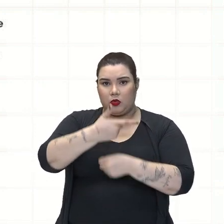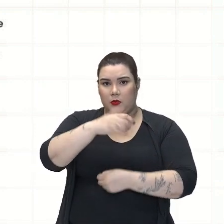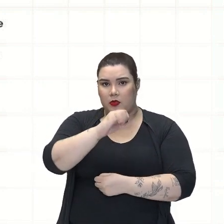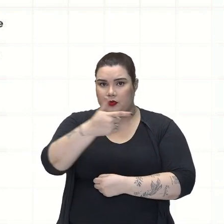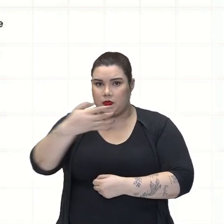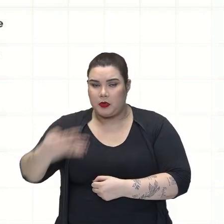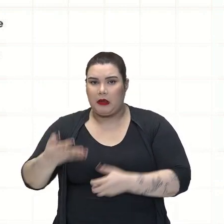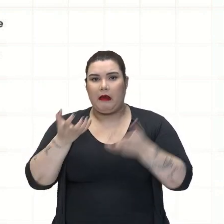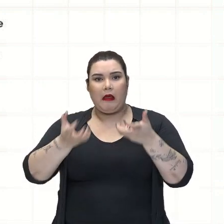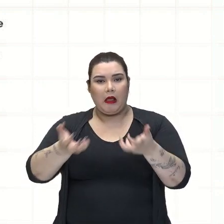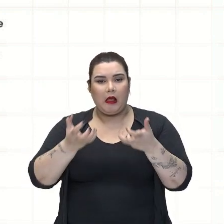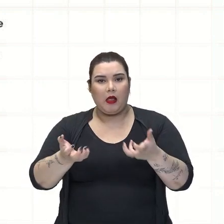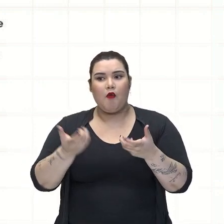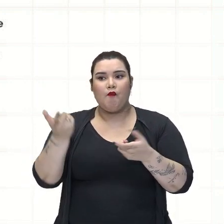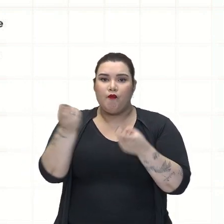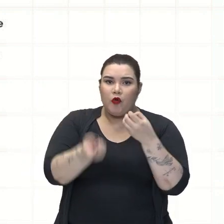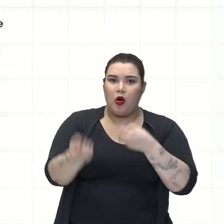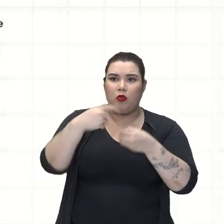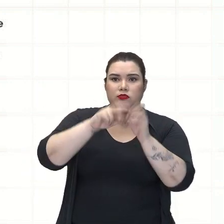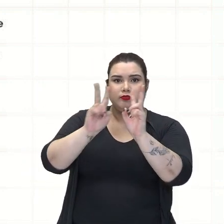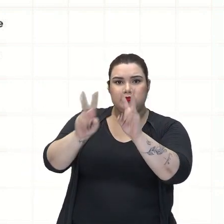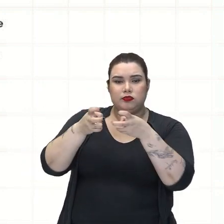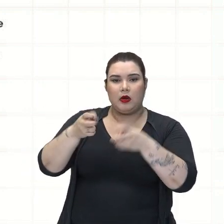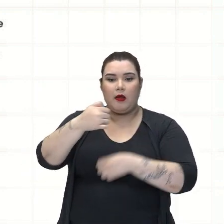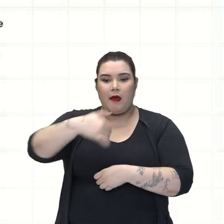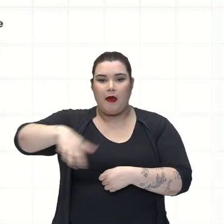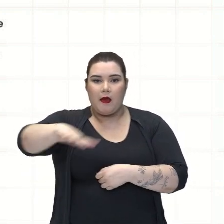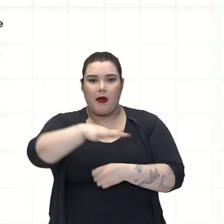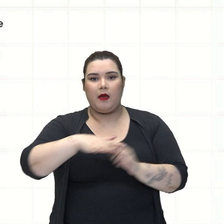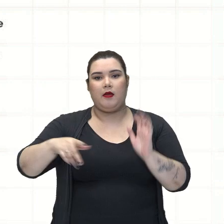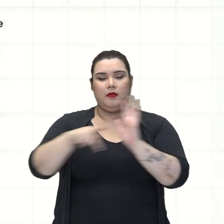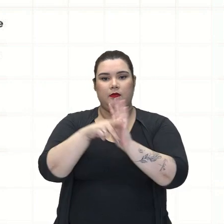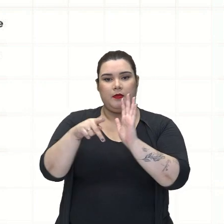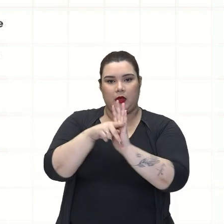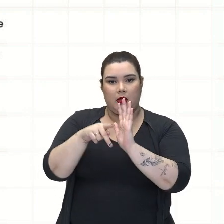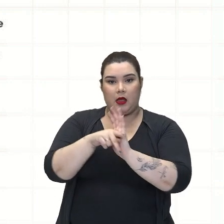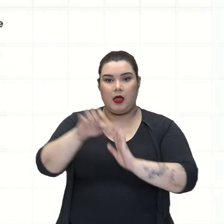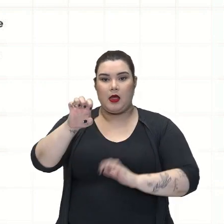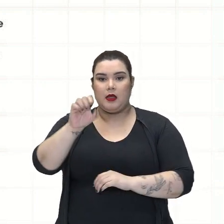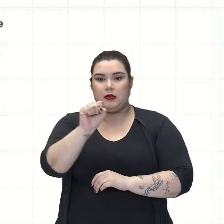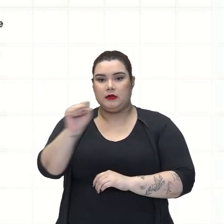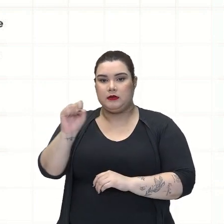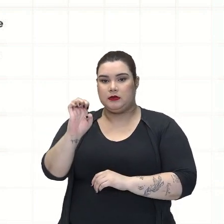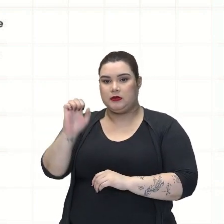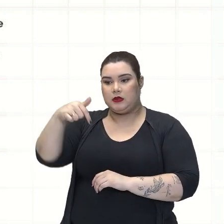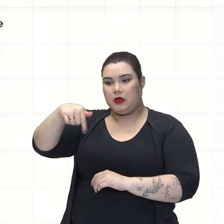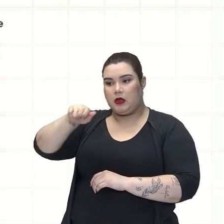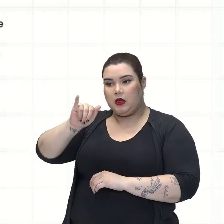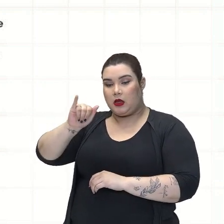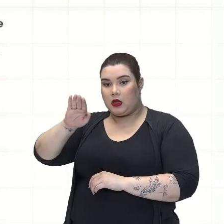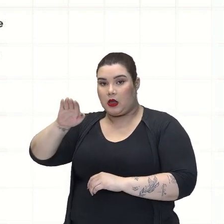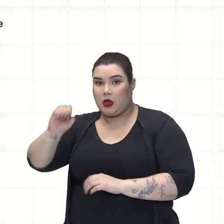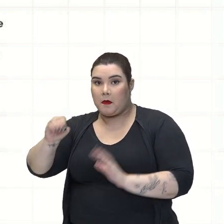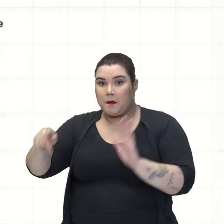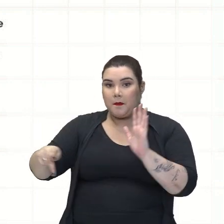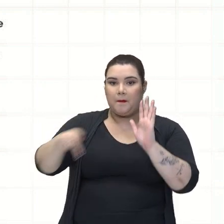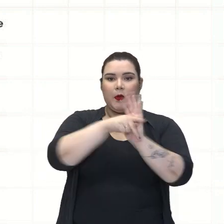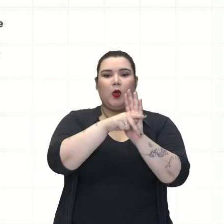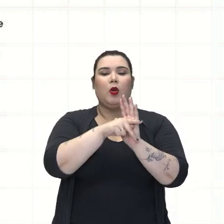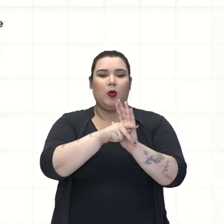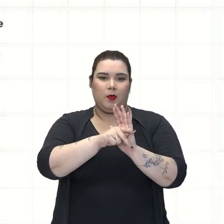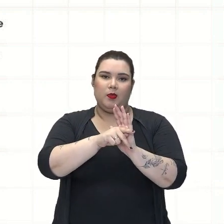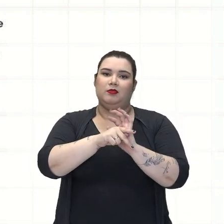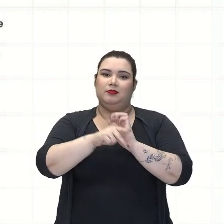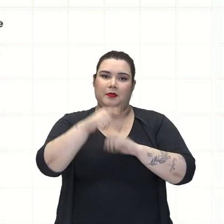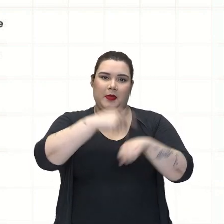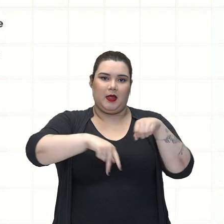sentido de querer de volta a área da região de Essequibo, que atualmente é oficialmente da Guiana, né? A